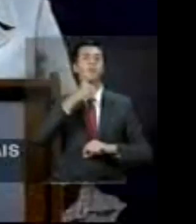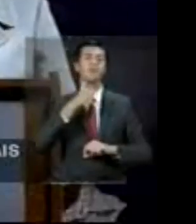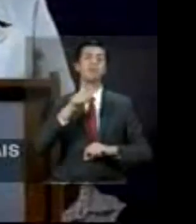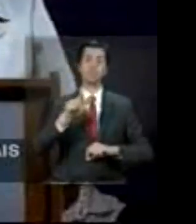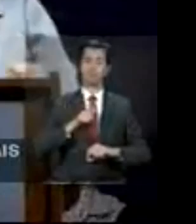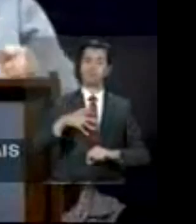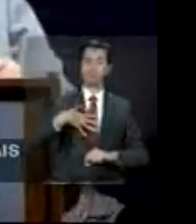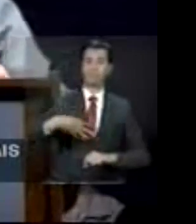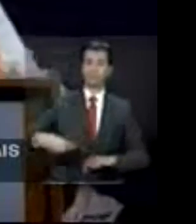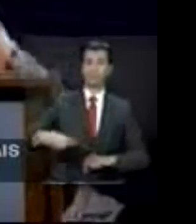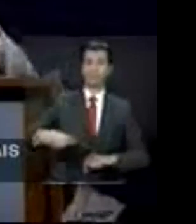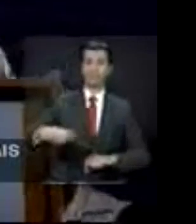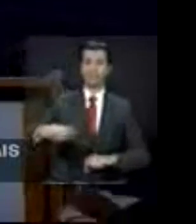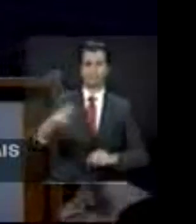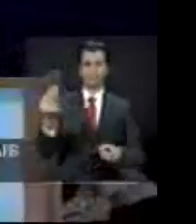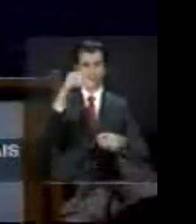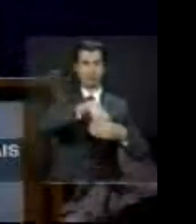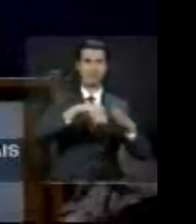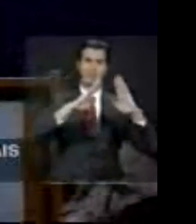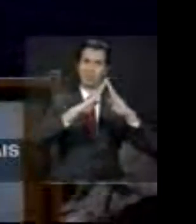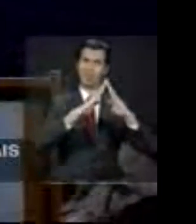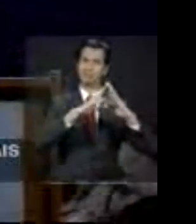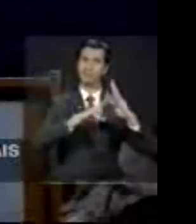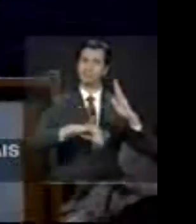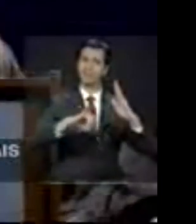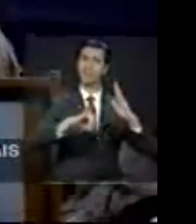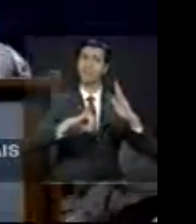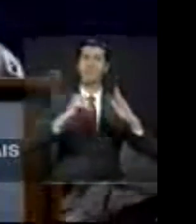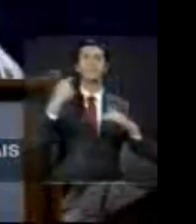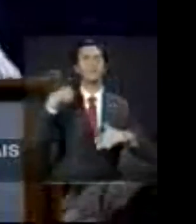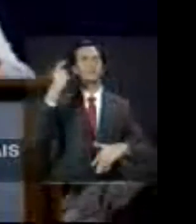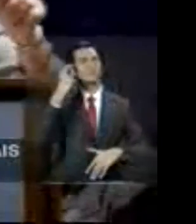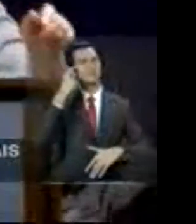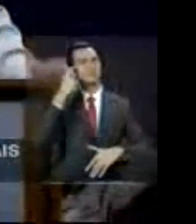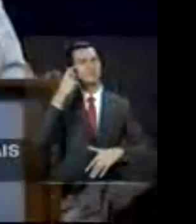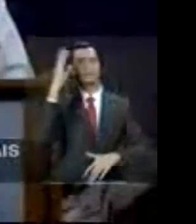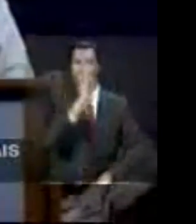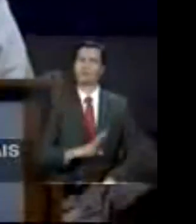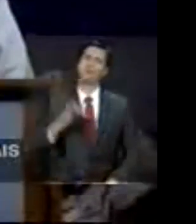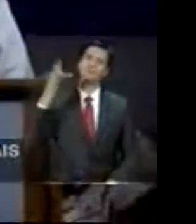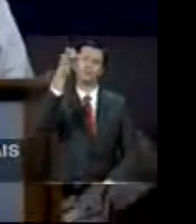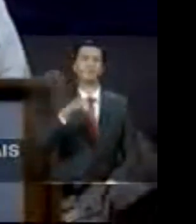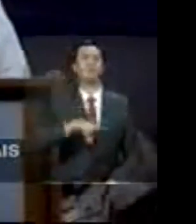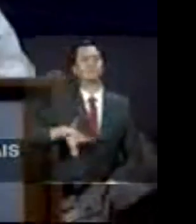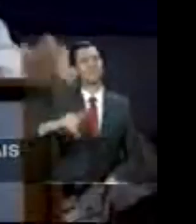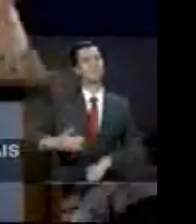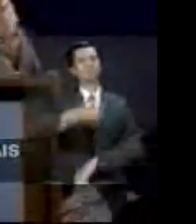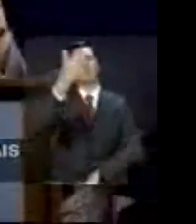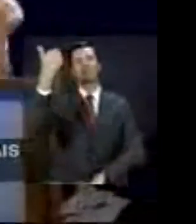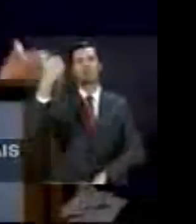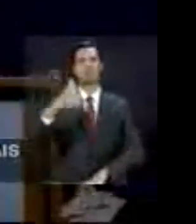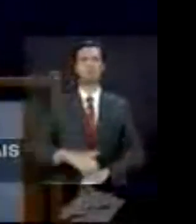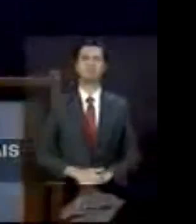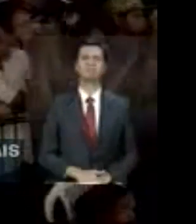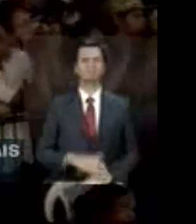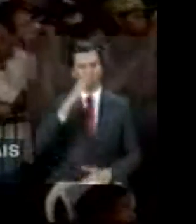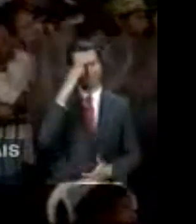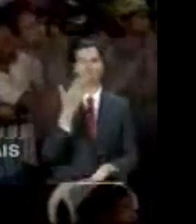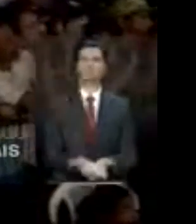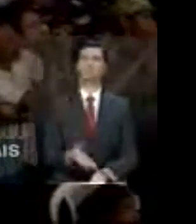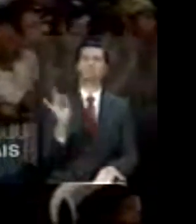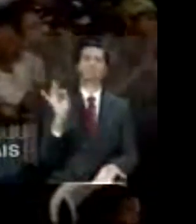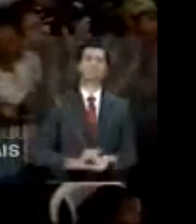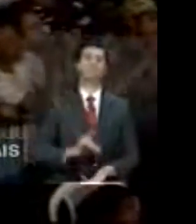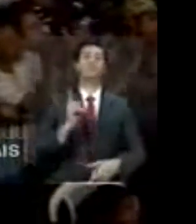contrário. Eu tenho certeza que o futuro desse país será melhor. E será melhor por